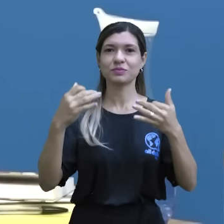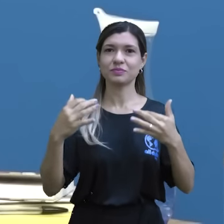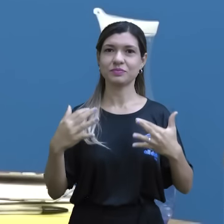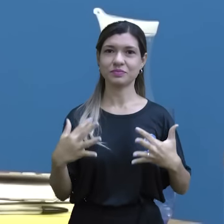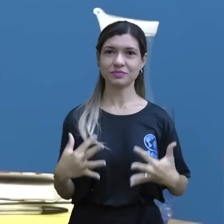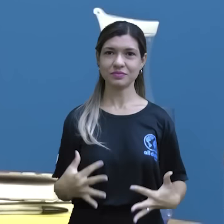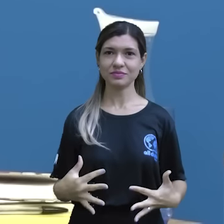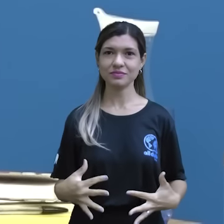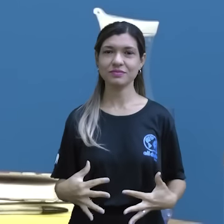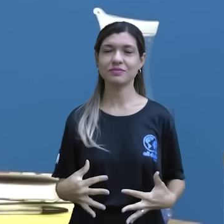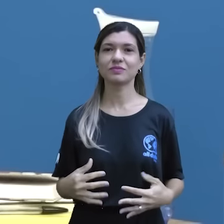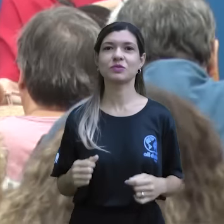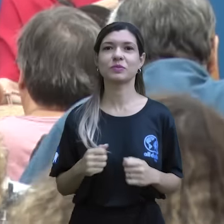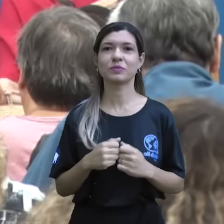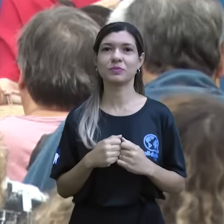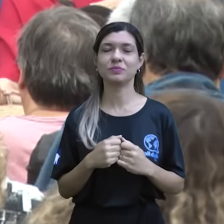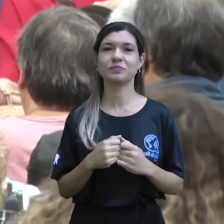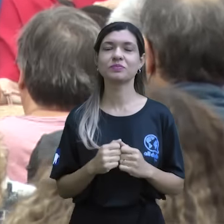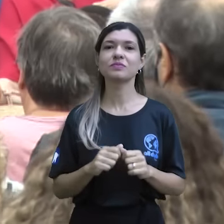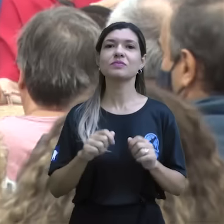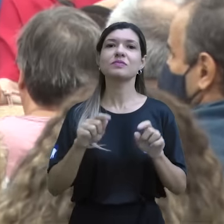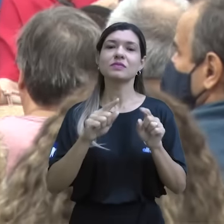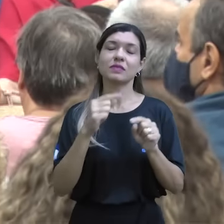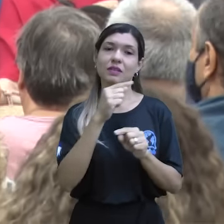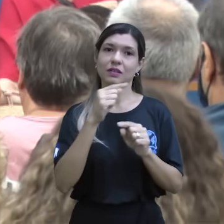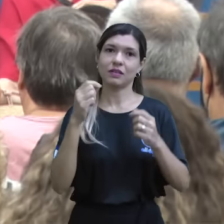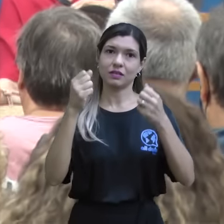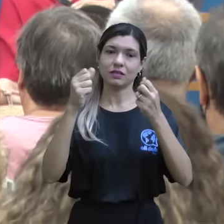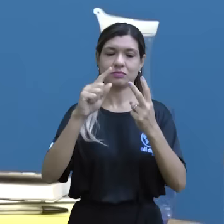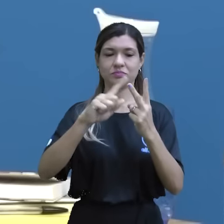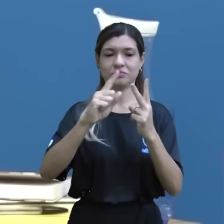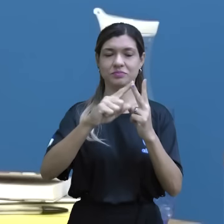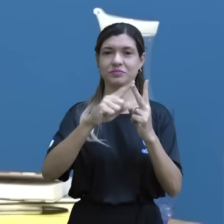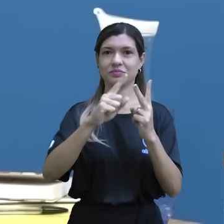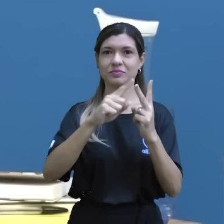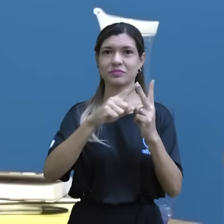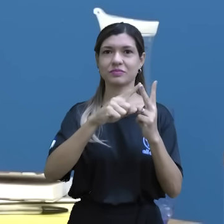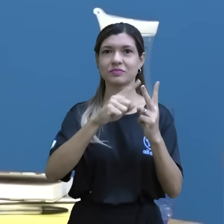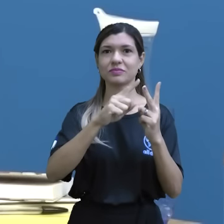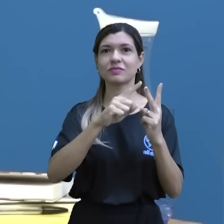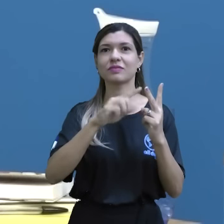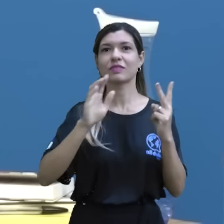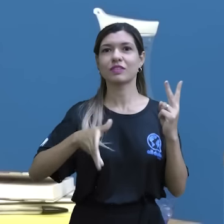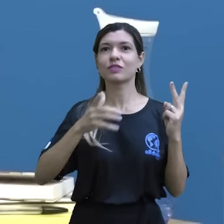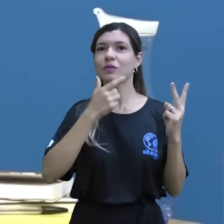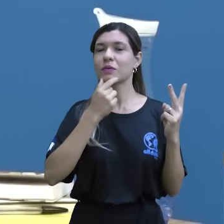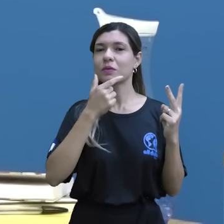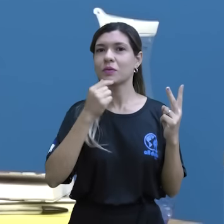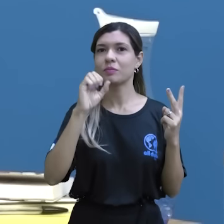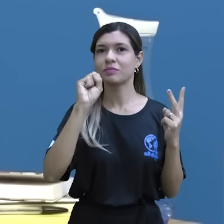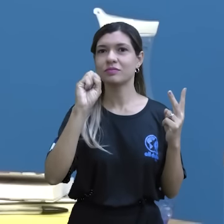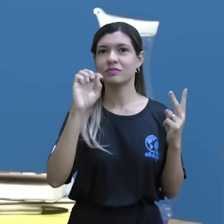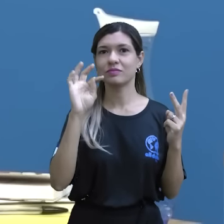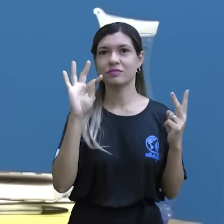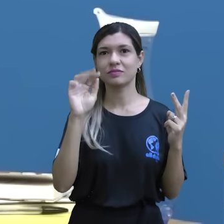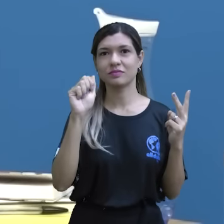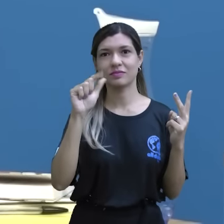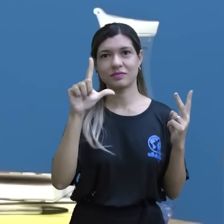né, Lilia? Lima Barreto, Triste Visionário, uma biografia do